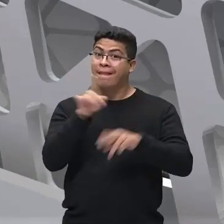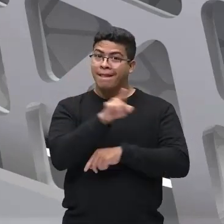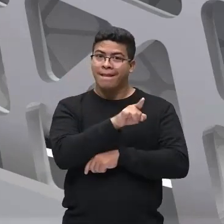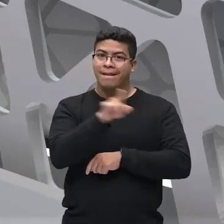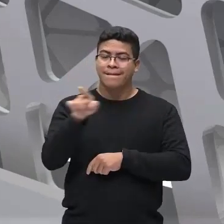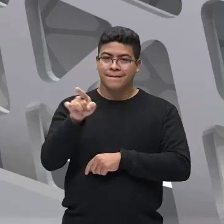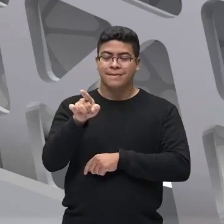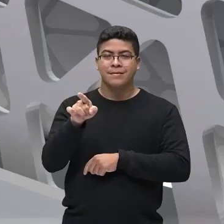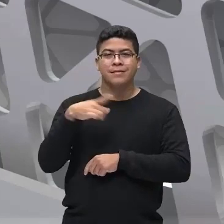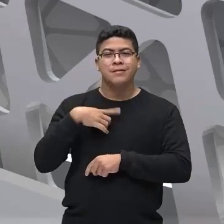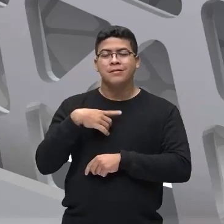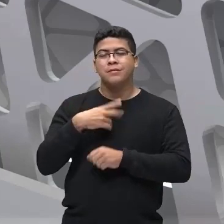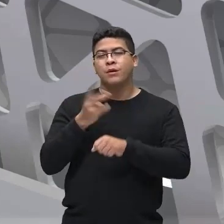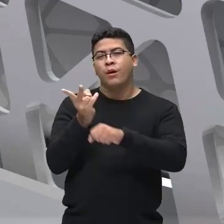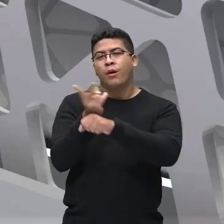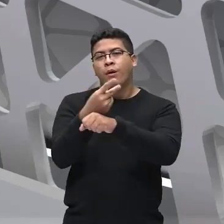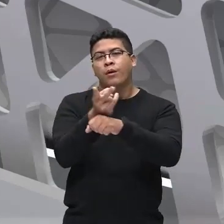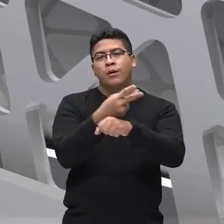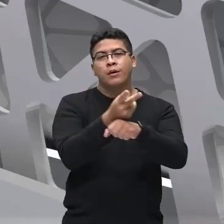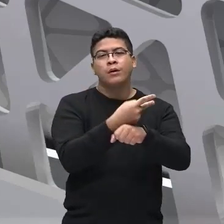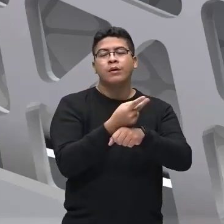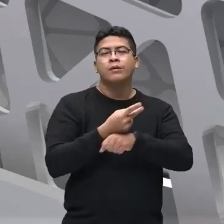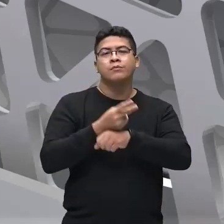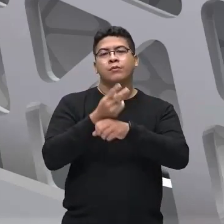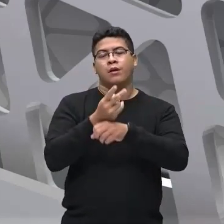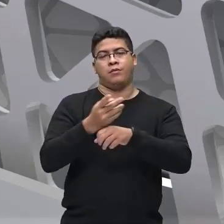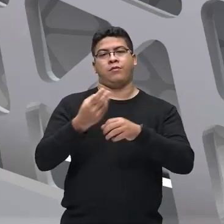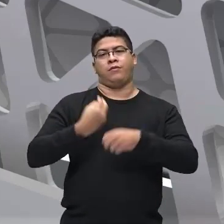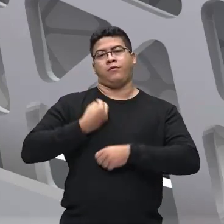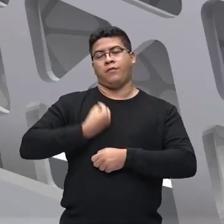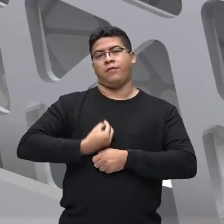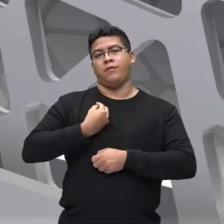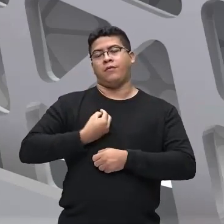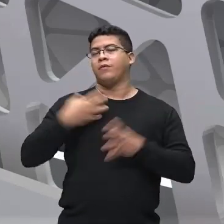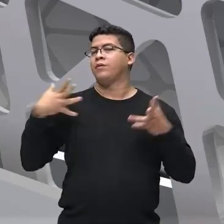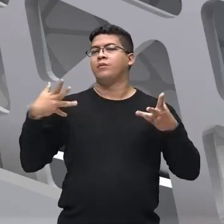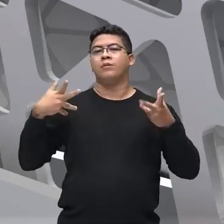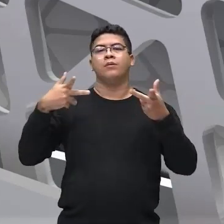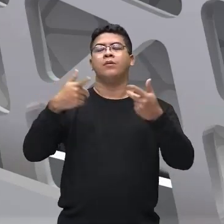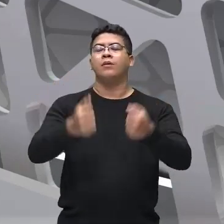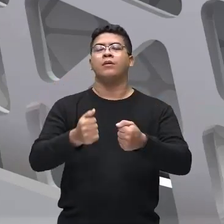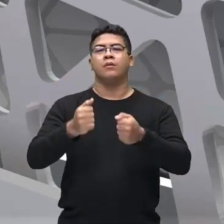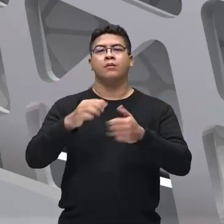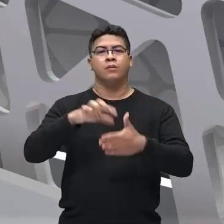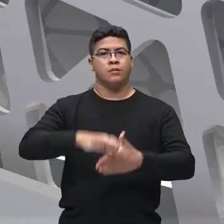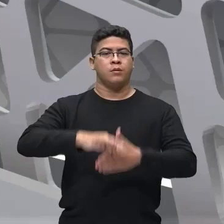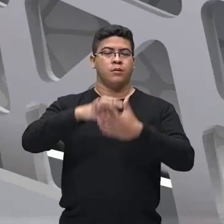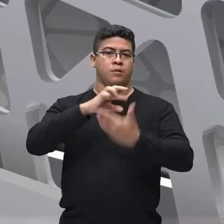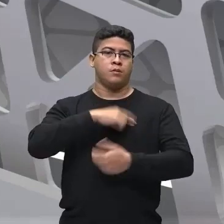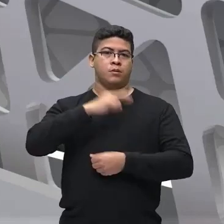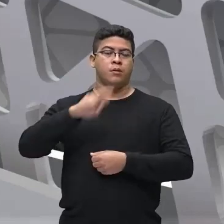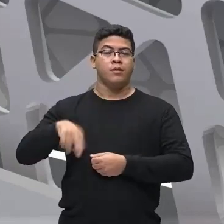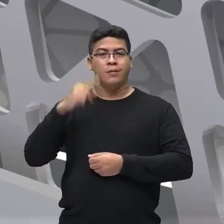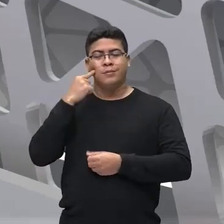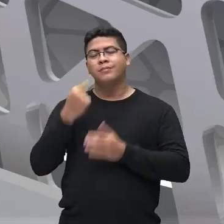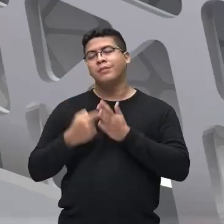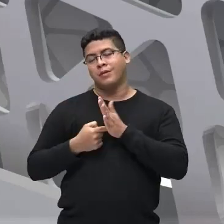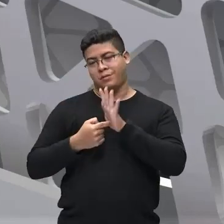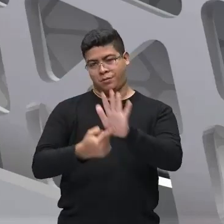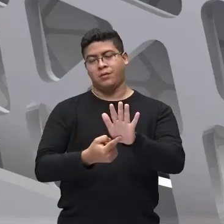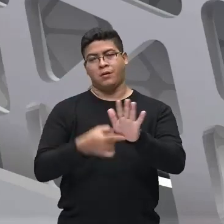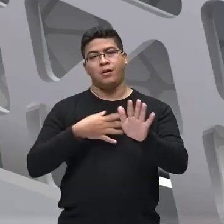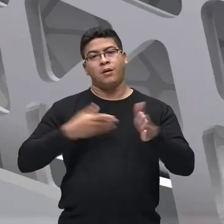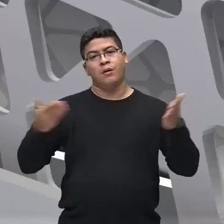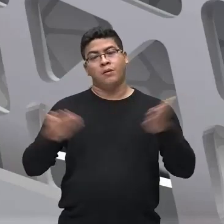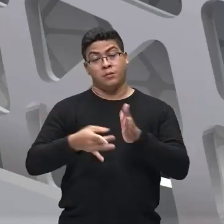vocês, verificando a vida de todos esses líderes religiosos, os que nós trouxemos para vocês na